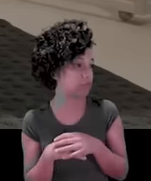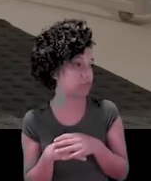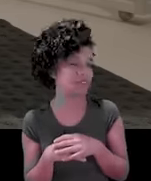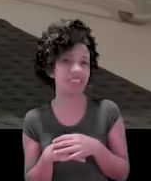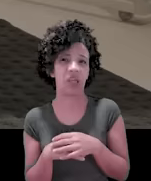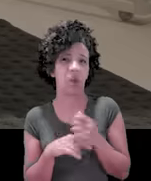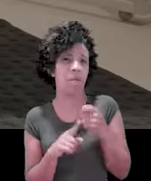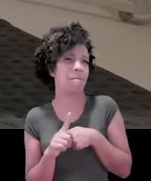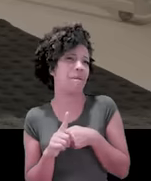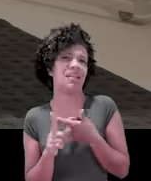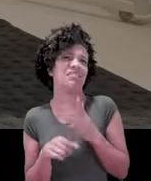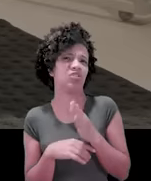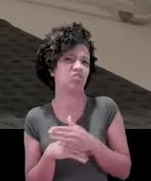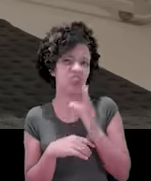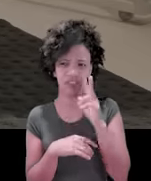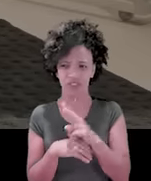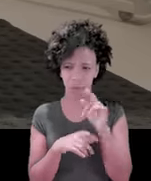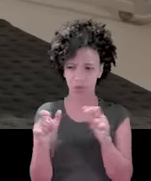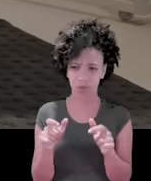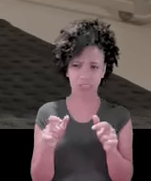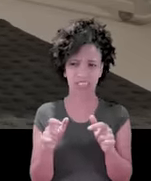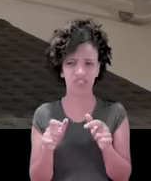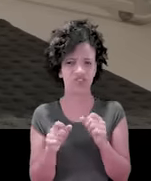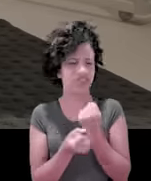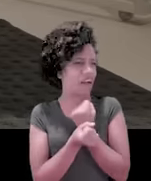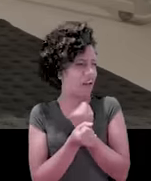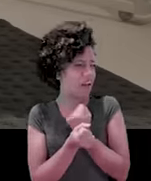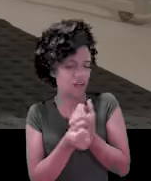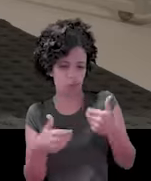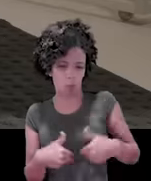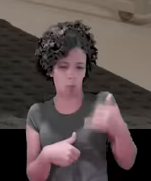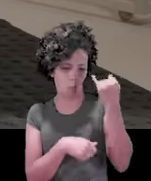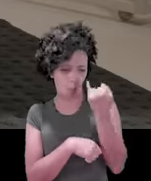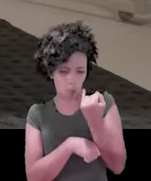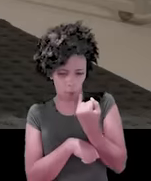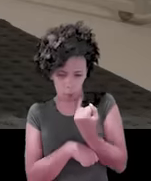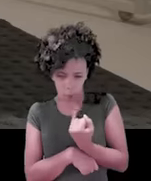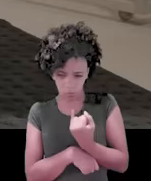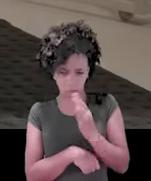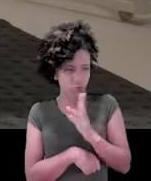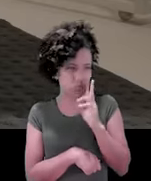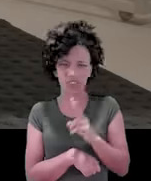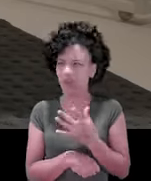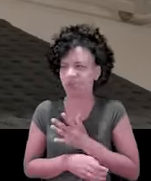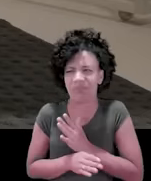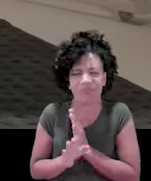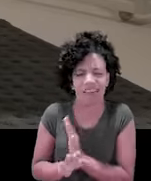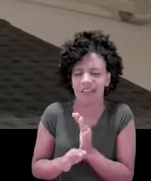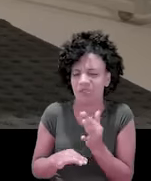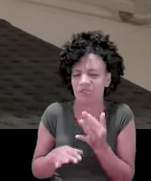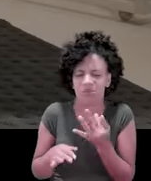um desempenho já vem pessoas fazerem greve de fome vou emagrecer e definhar eu acho que você não quer